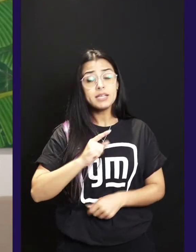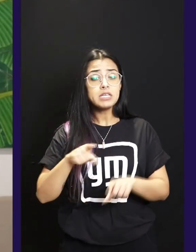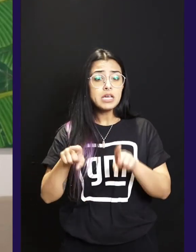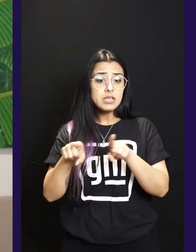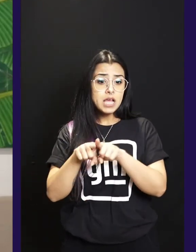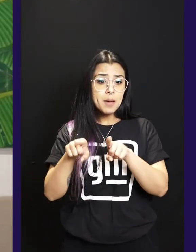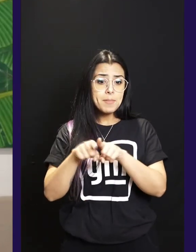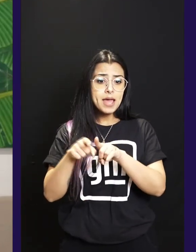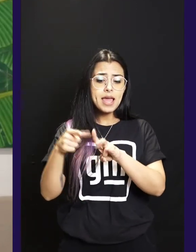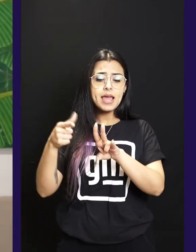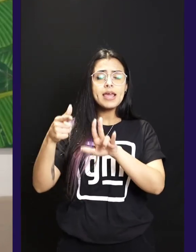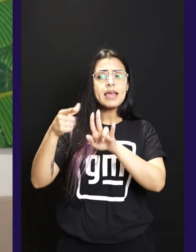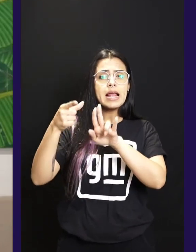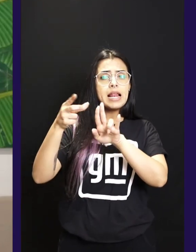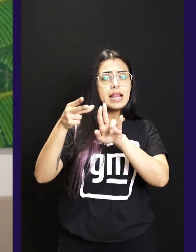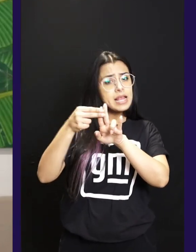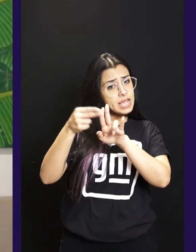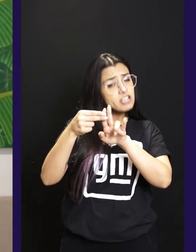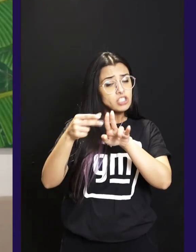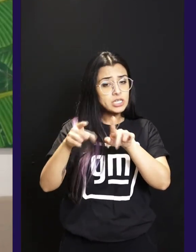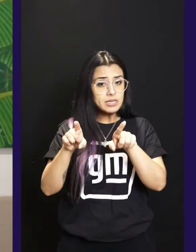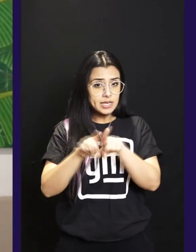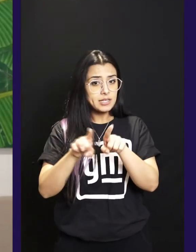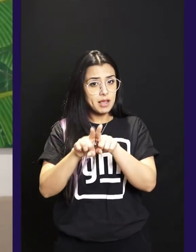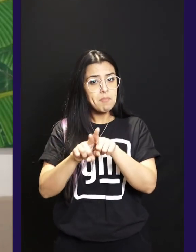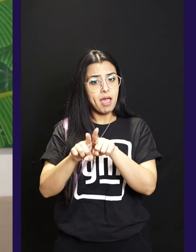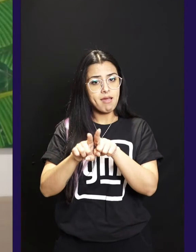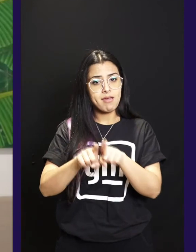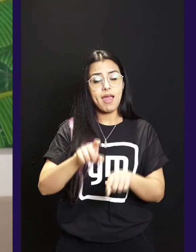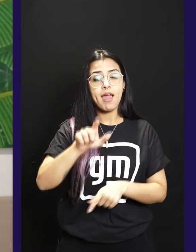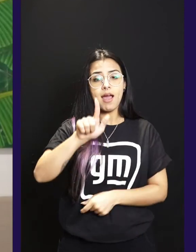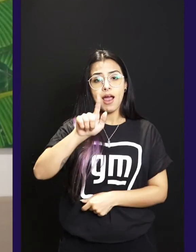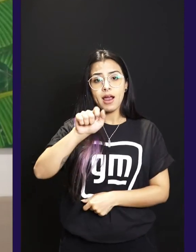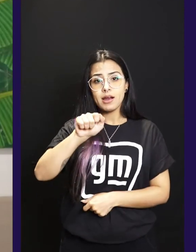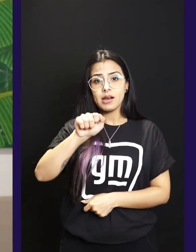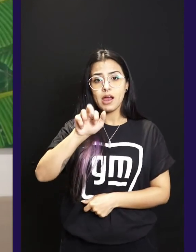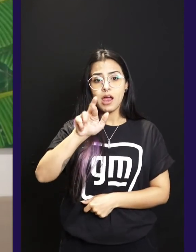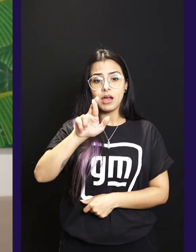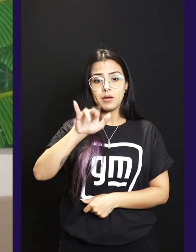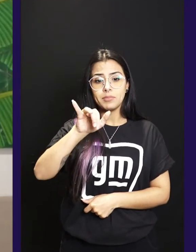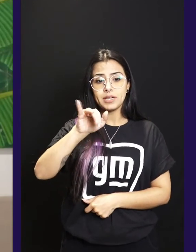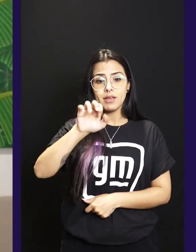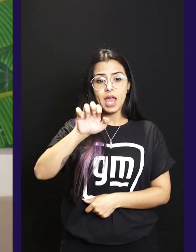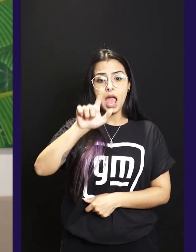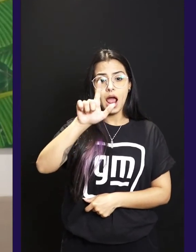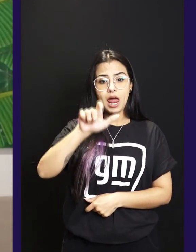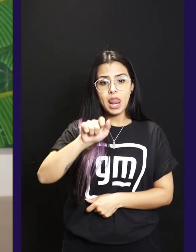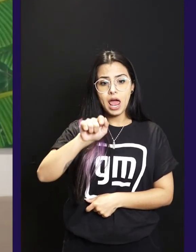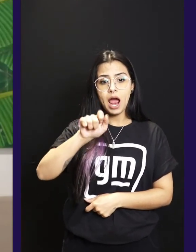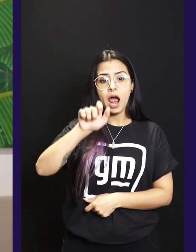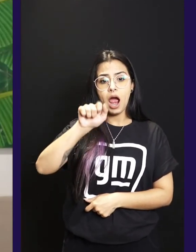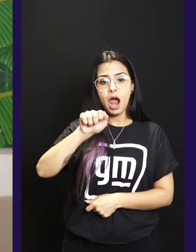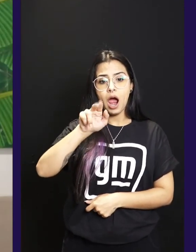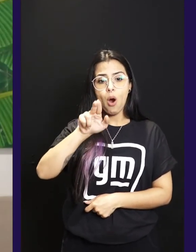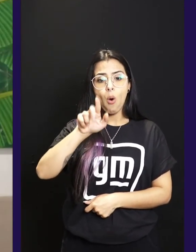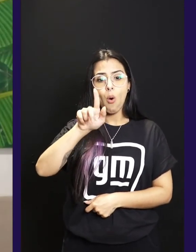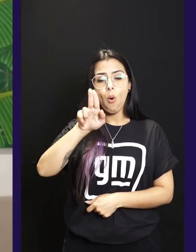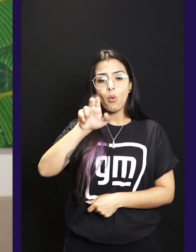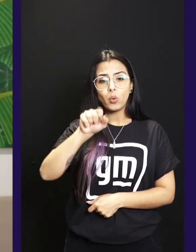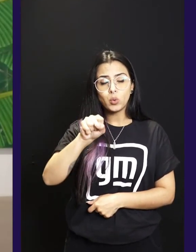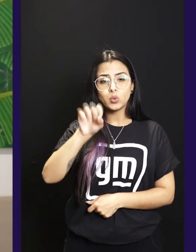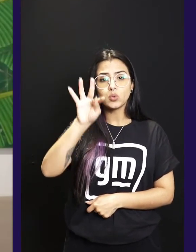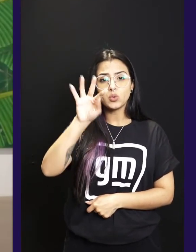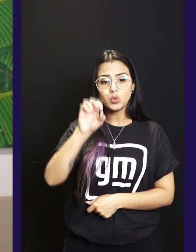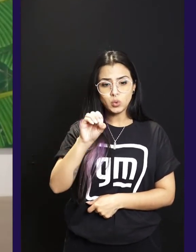também pesquisar por Gabriela Augusto. Assim, como eu disse, eu e minha equipe, a gente está fazendo